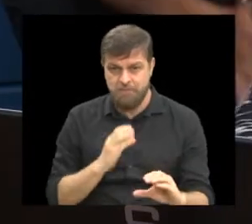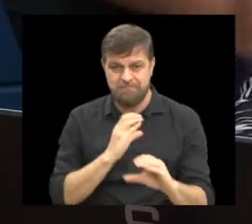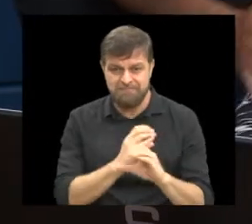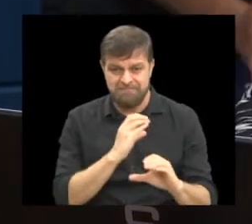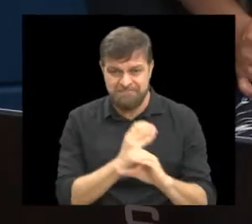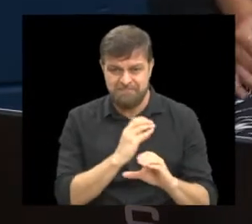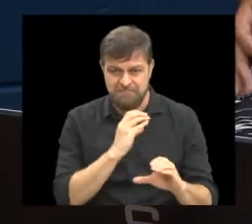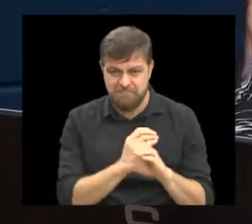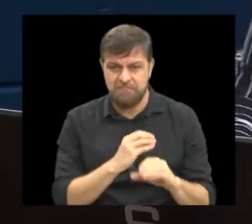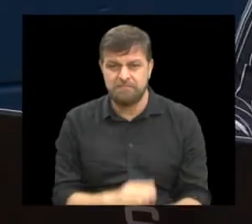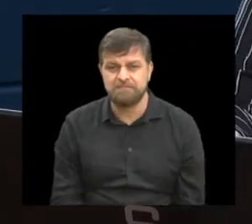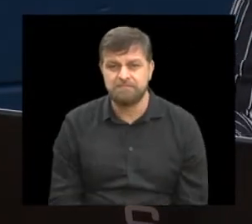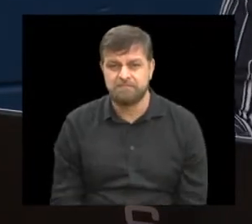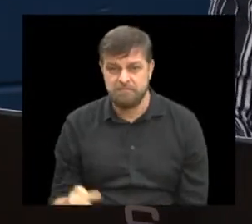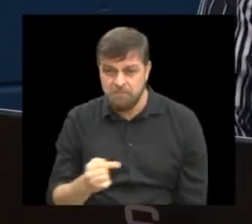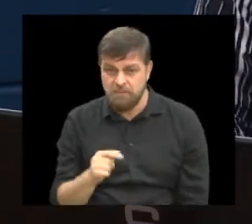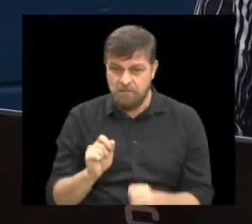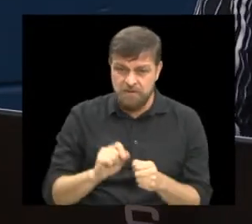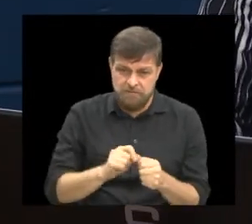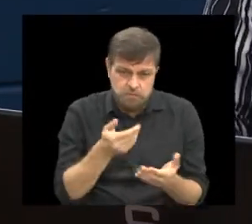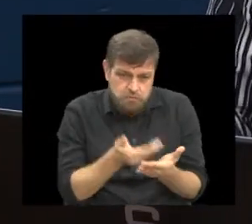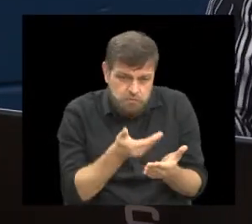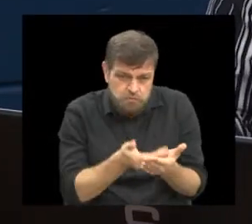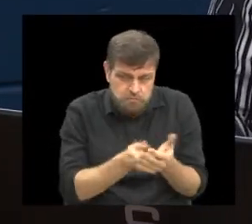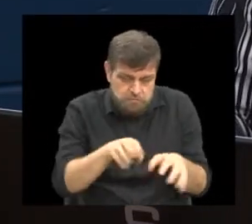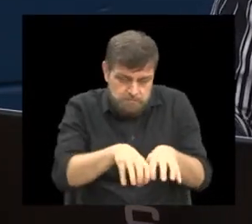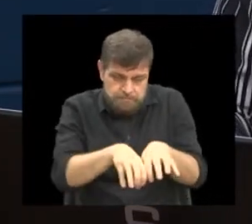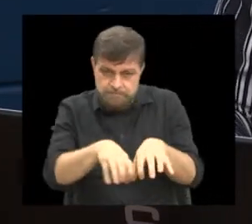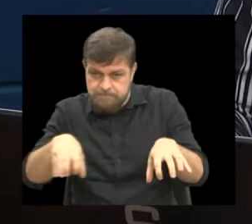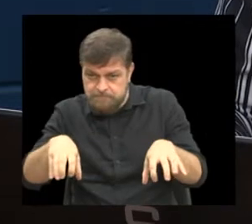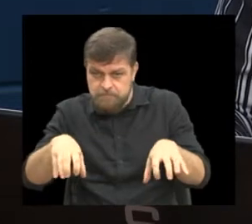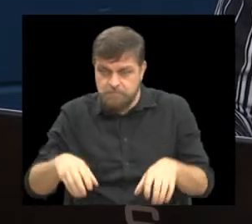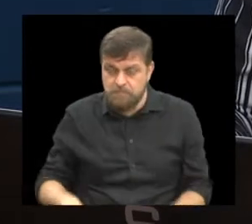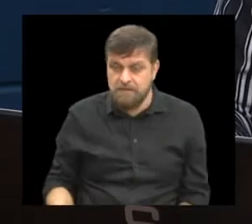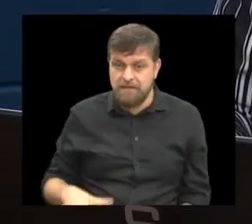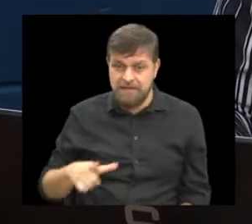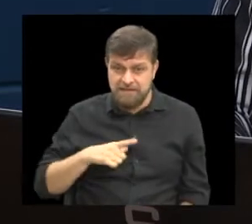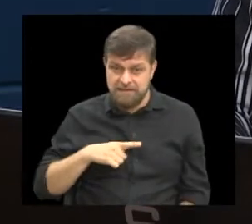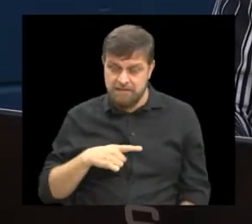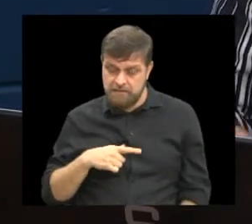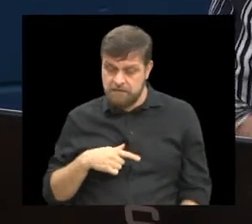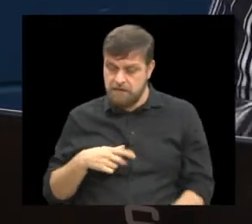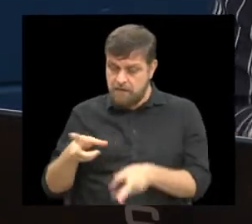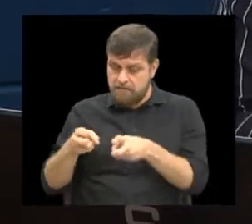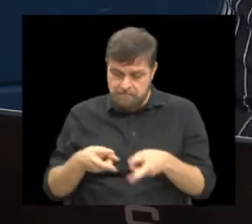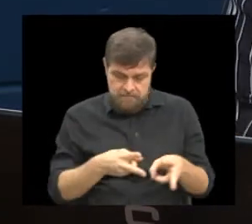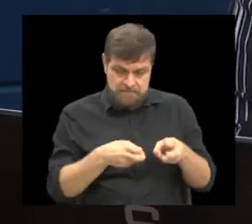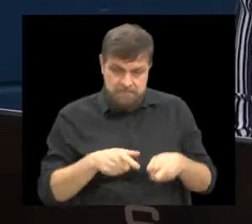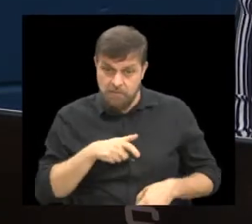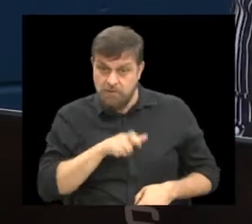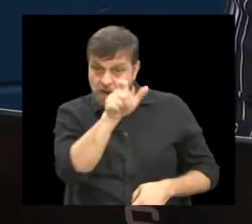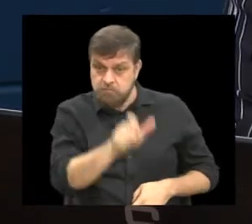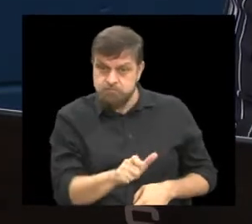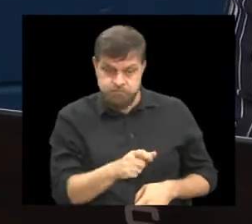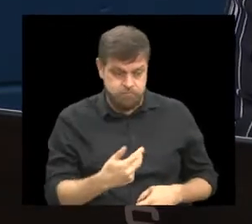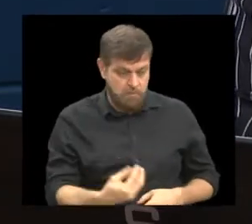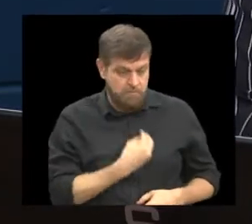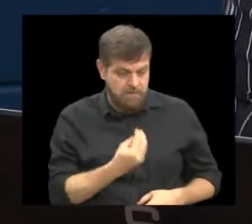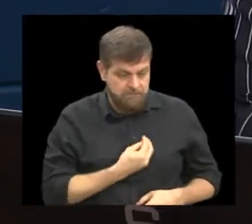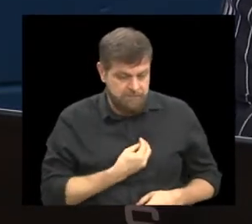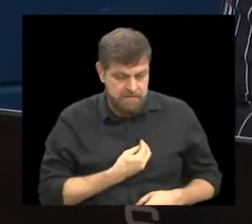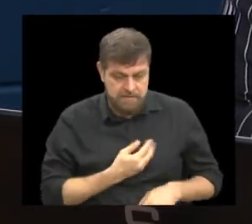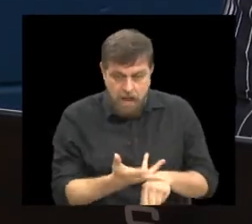comunicação. Quando ele fez esse estudo, ele começou a separar esses que tinham um alto funcionamento para